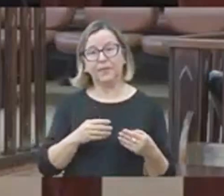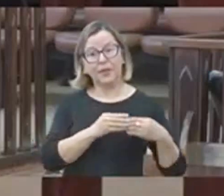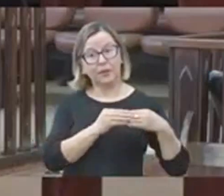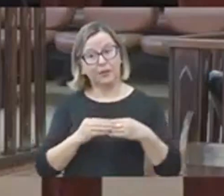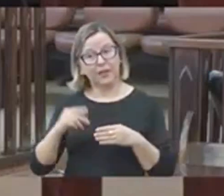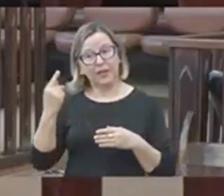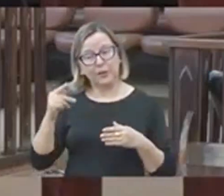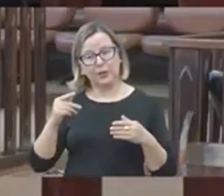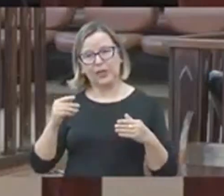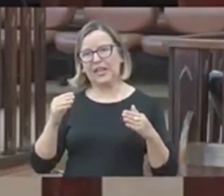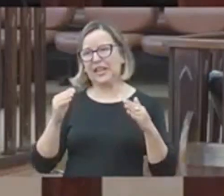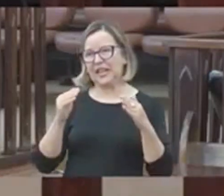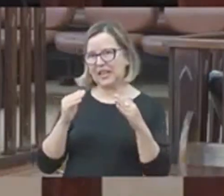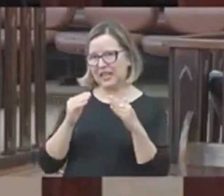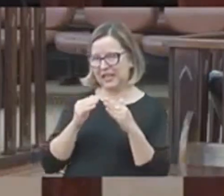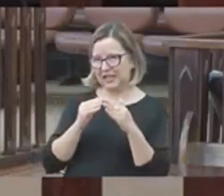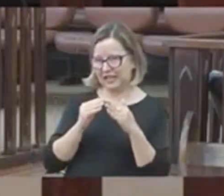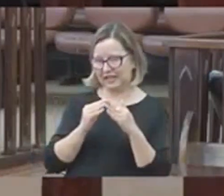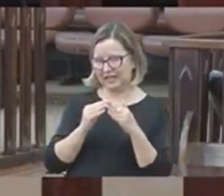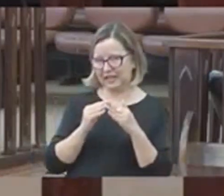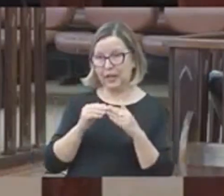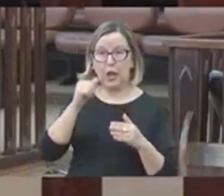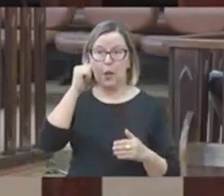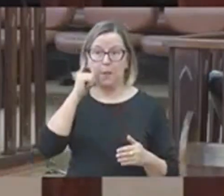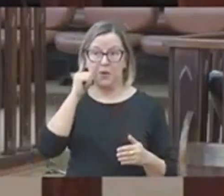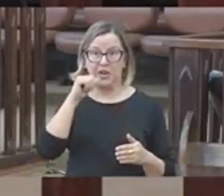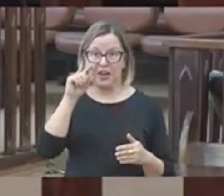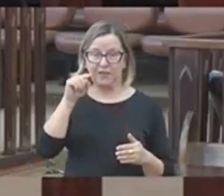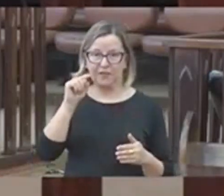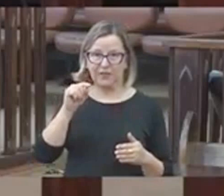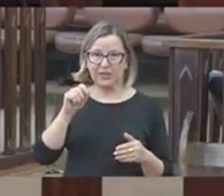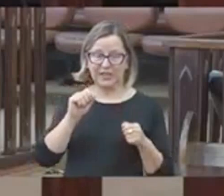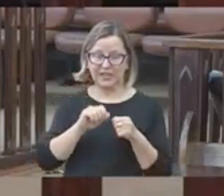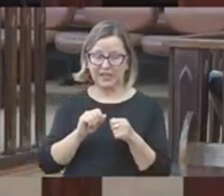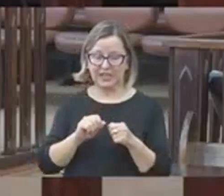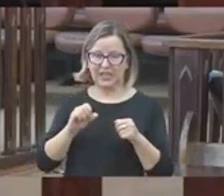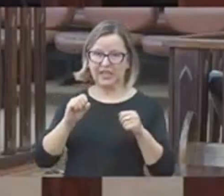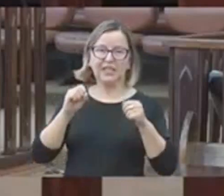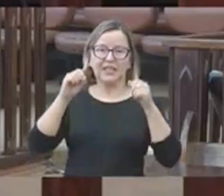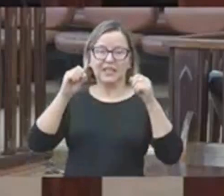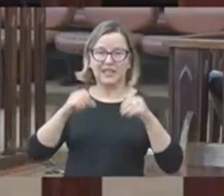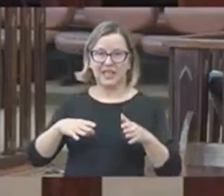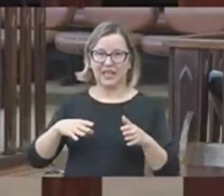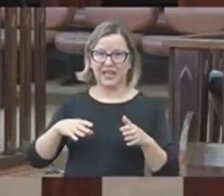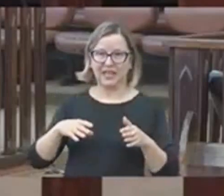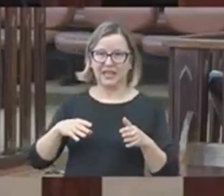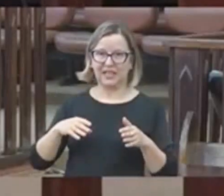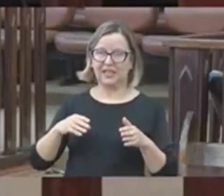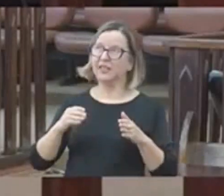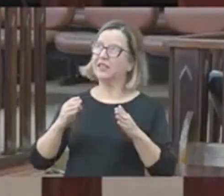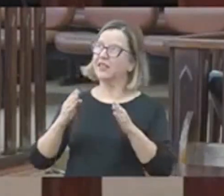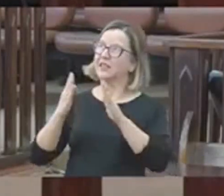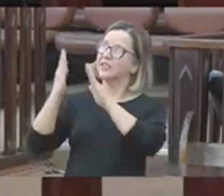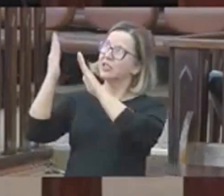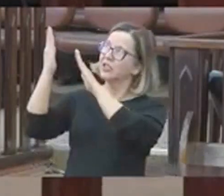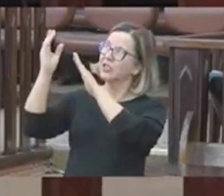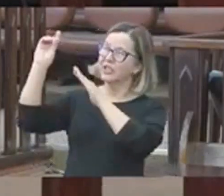Mulher, você foi criada diante de Deus para ser a auxiliadora do seu